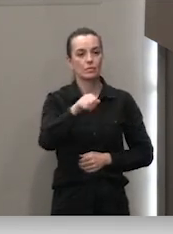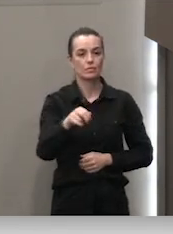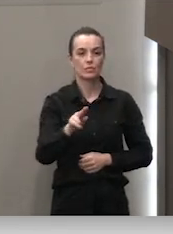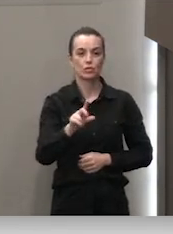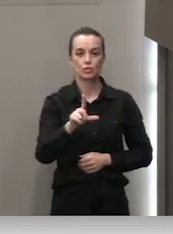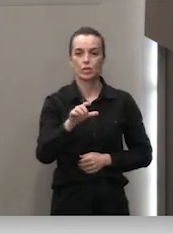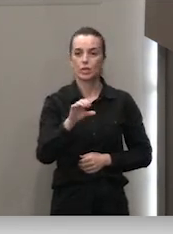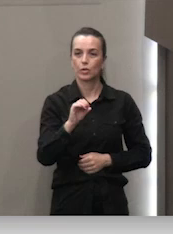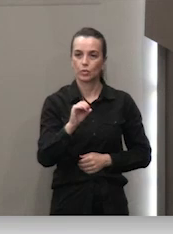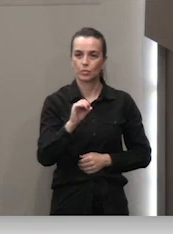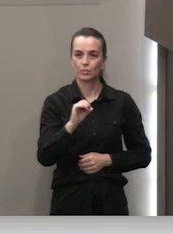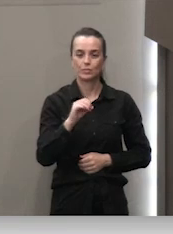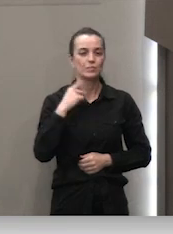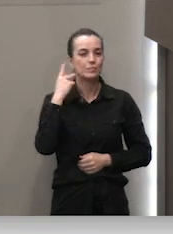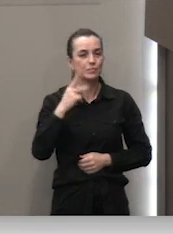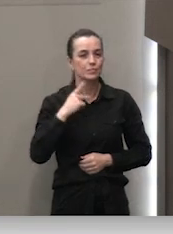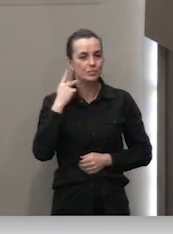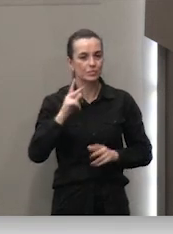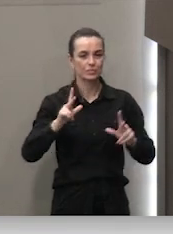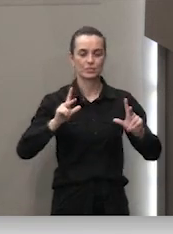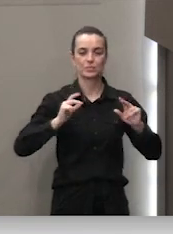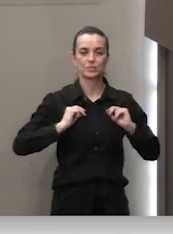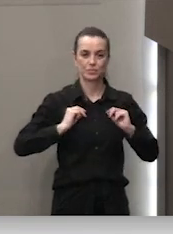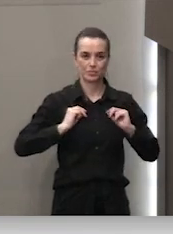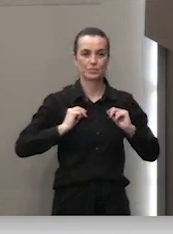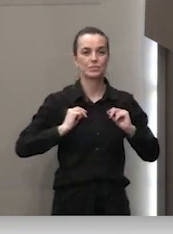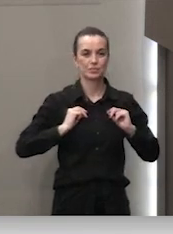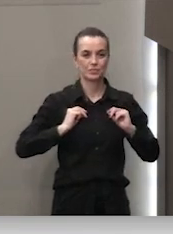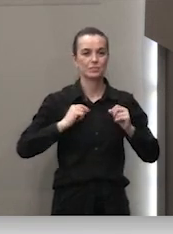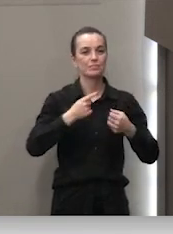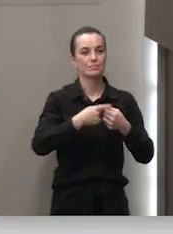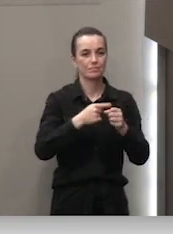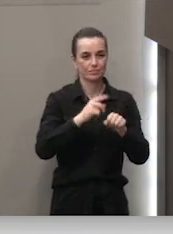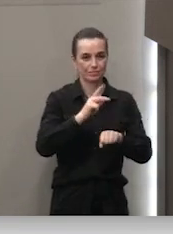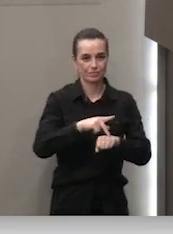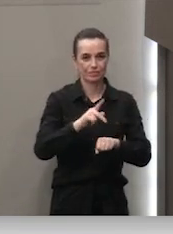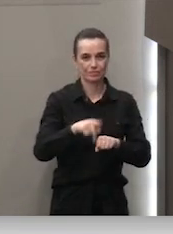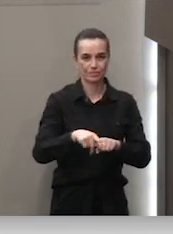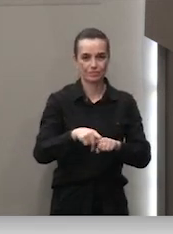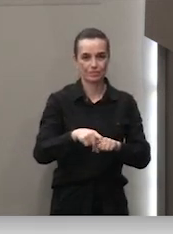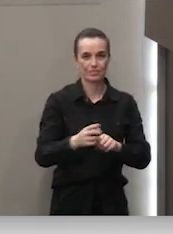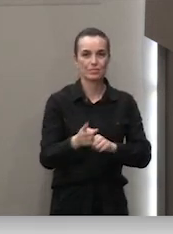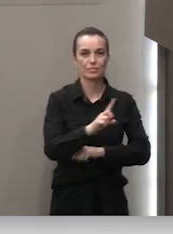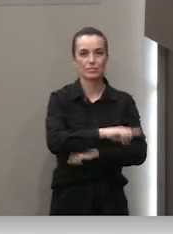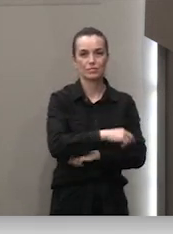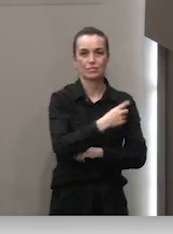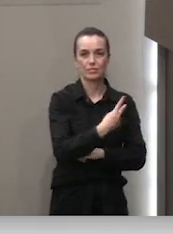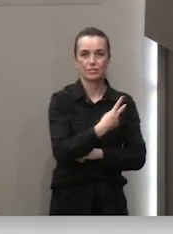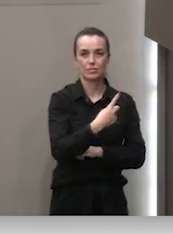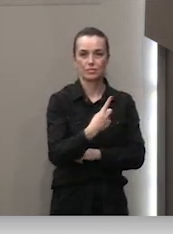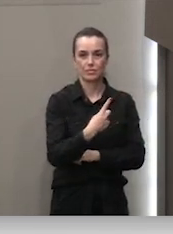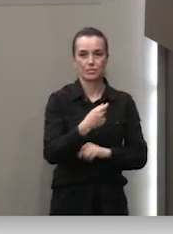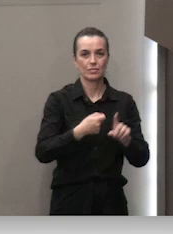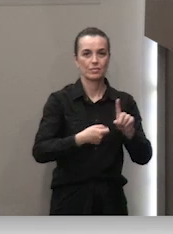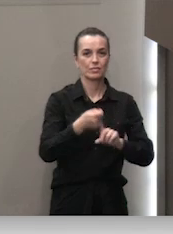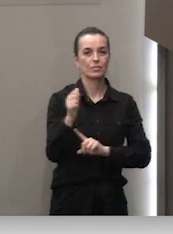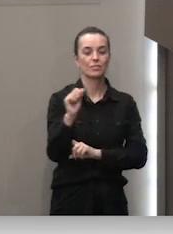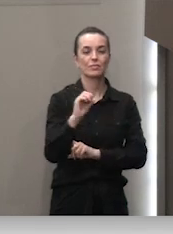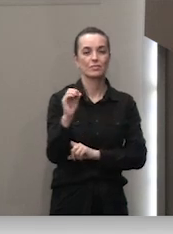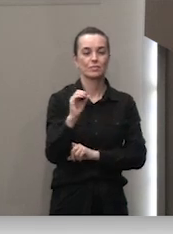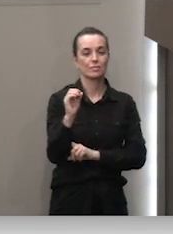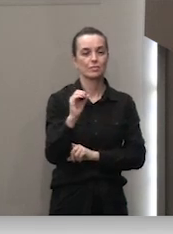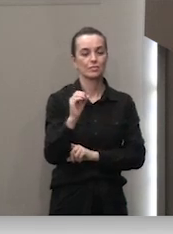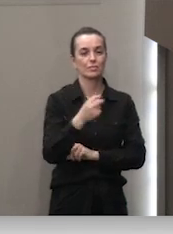a distinção de vereador emérito do município de Passo Fundo na data de 21 de outubro